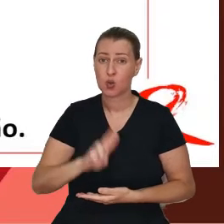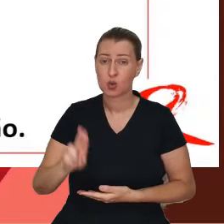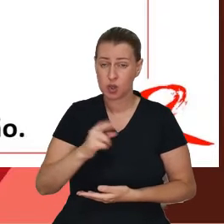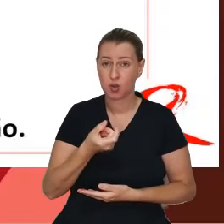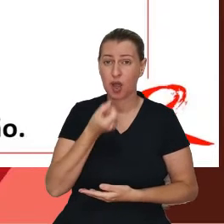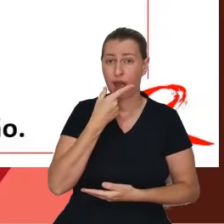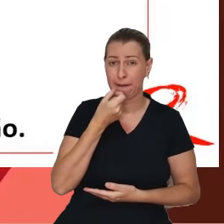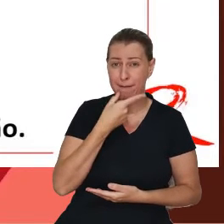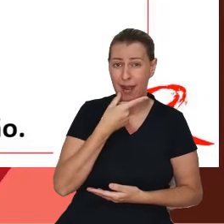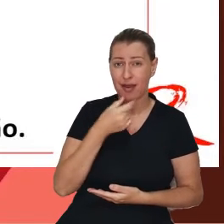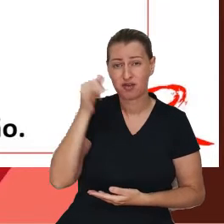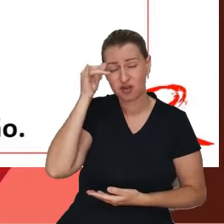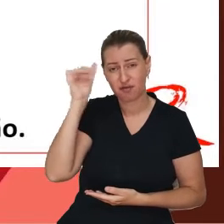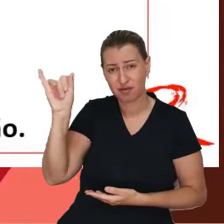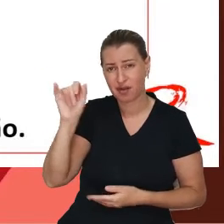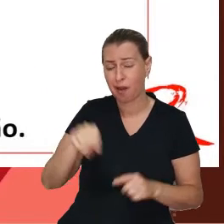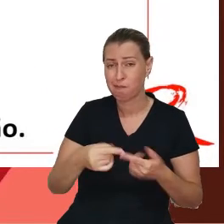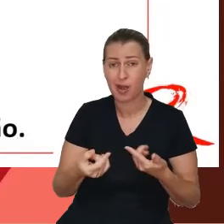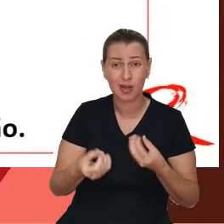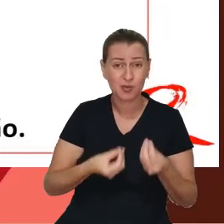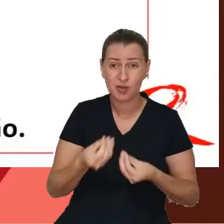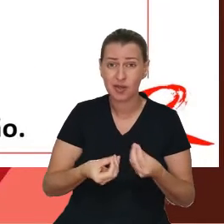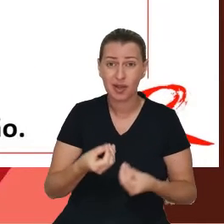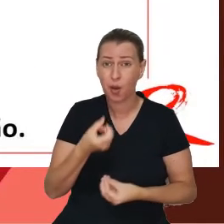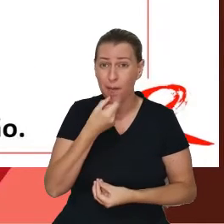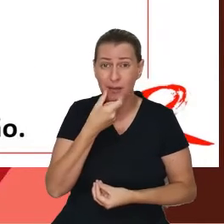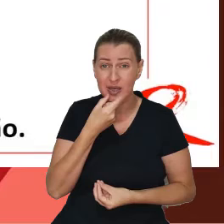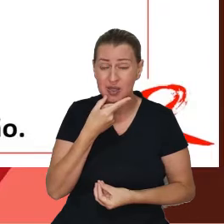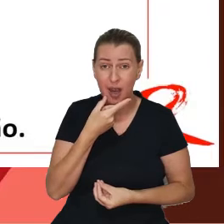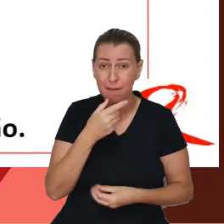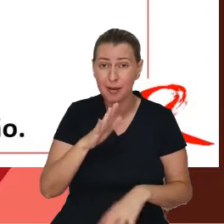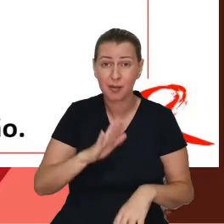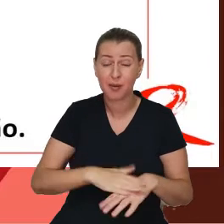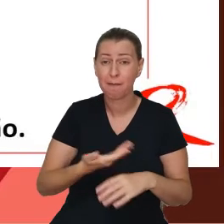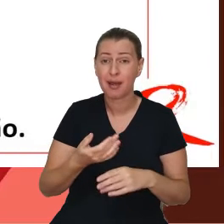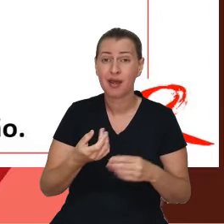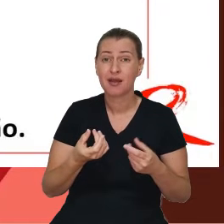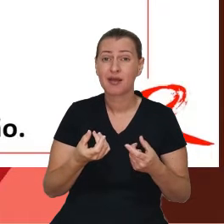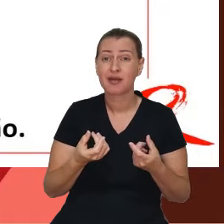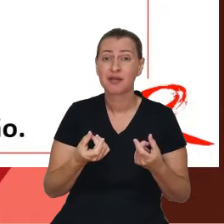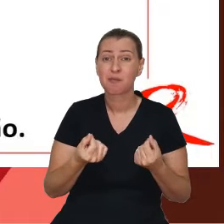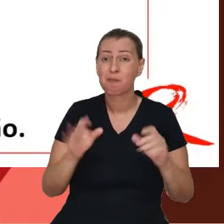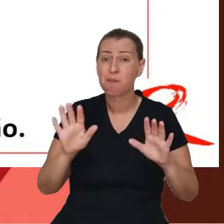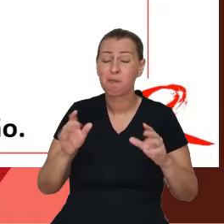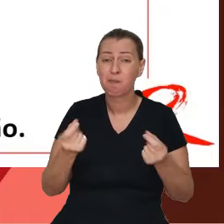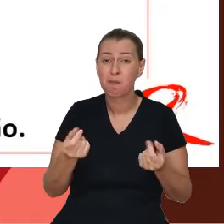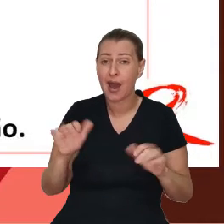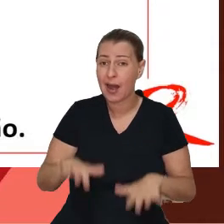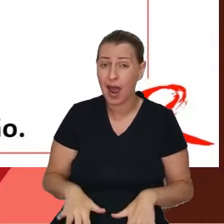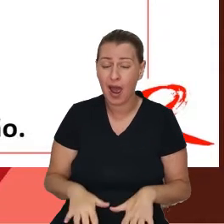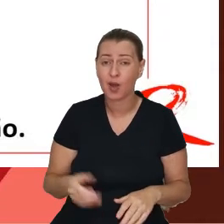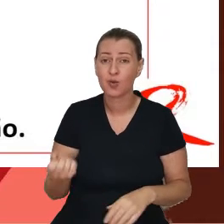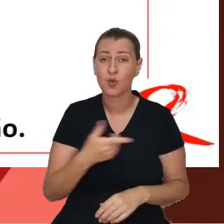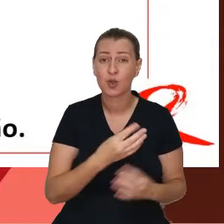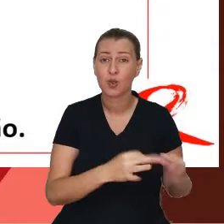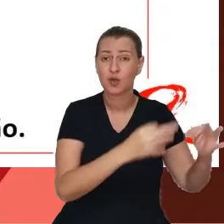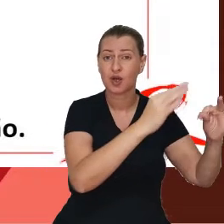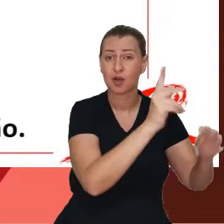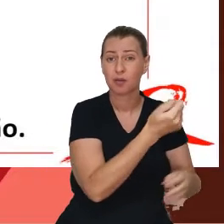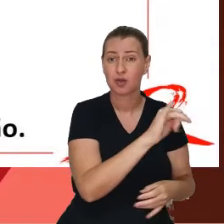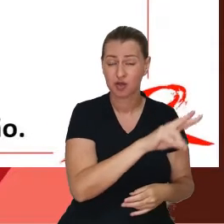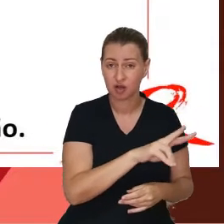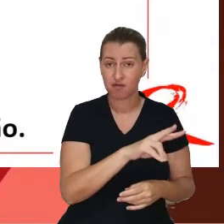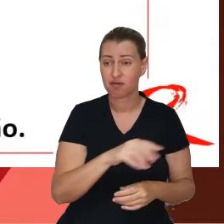custo efetiva. O simples medicamento já é mais barato que o tratamento do HIV. Os exames de acompanhamento da PrEP